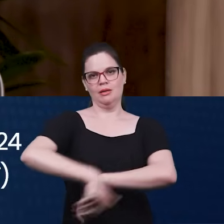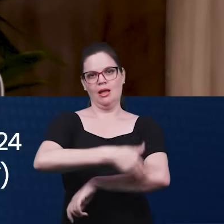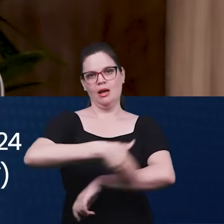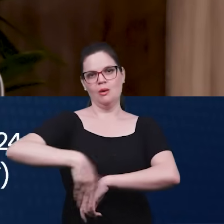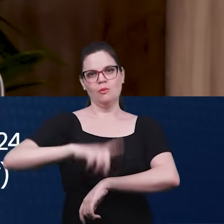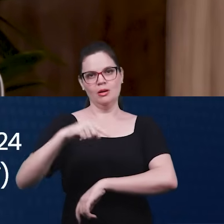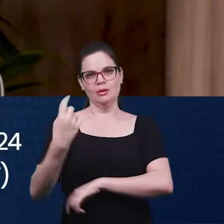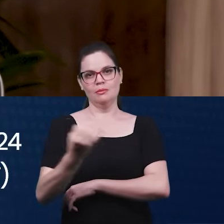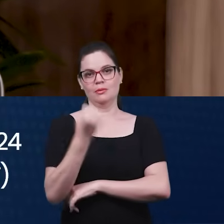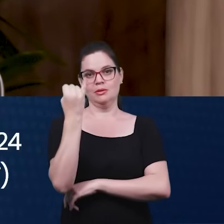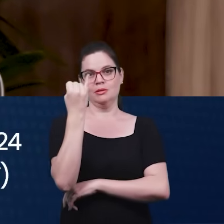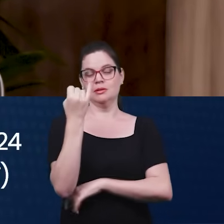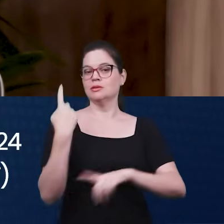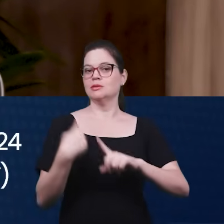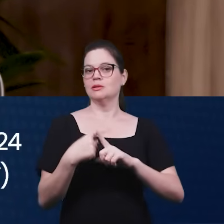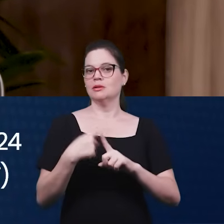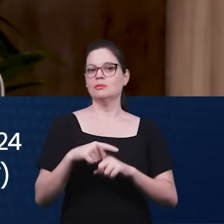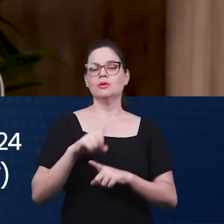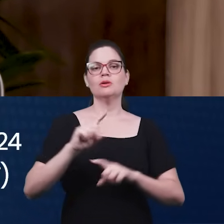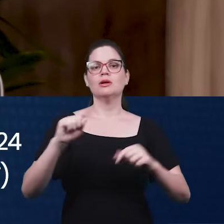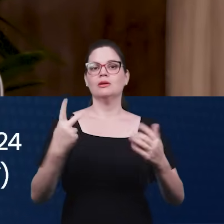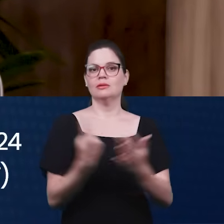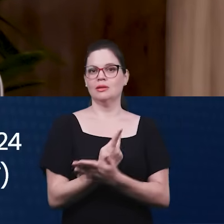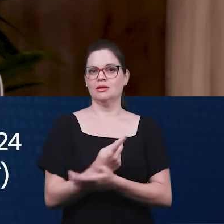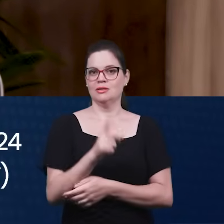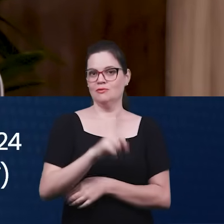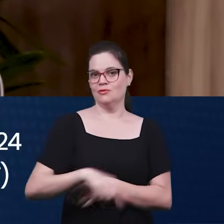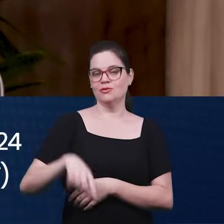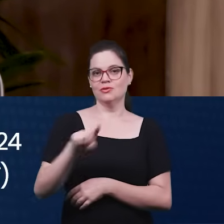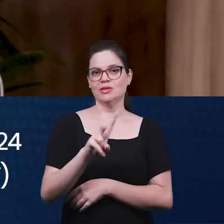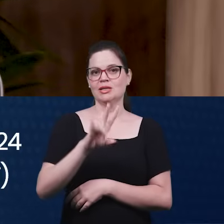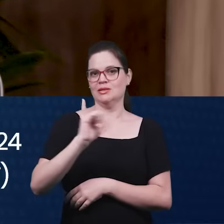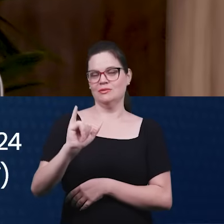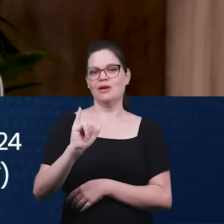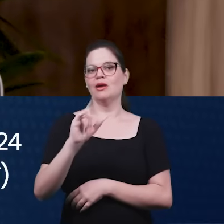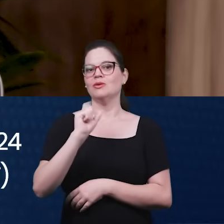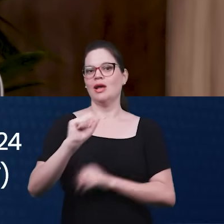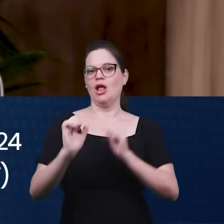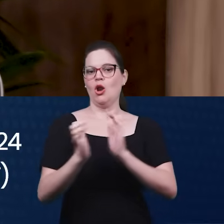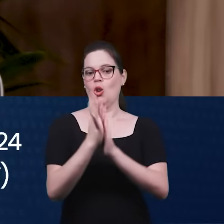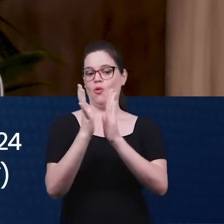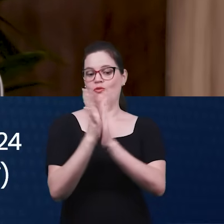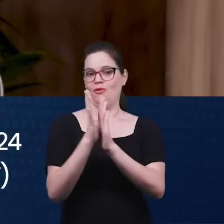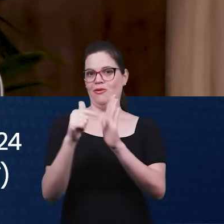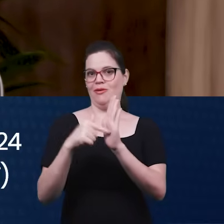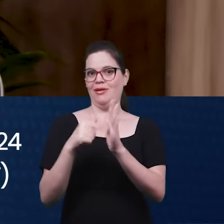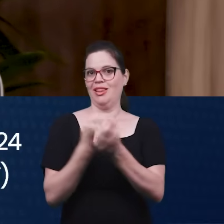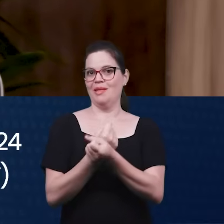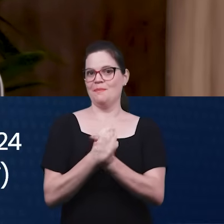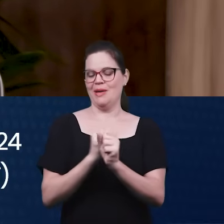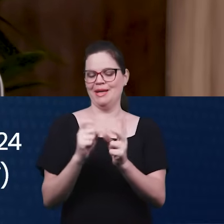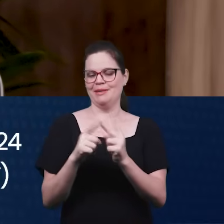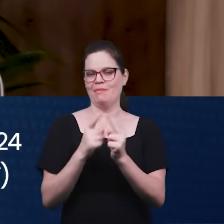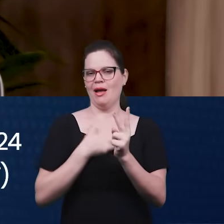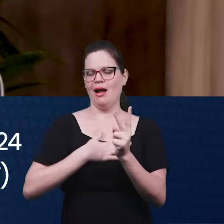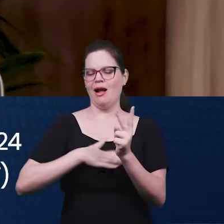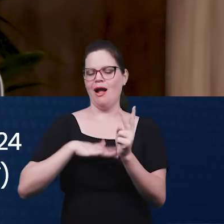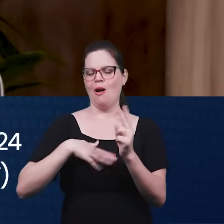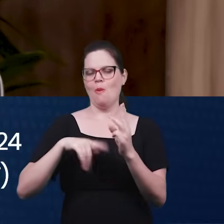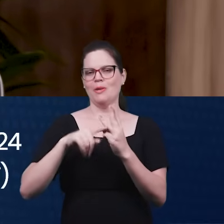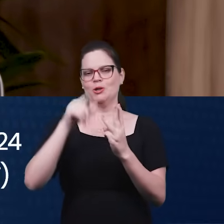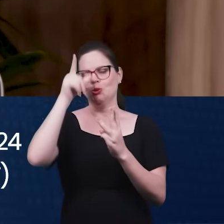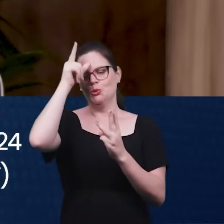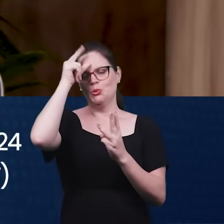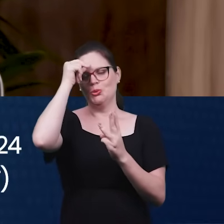importantes. Porque a cantata você vai usar o louvor, e o louvor liberta, o louvor acalma, o louvor